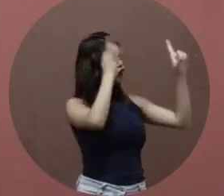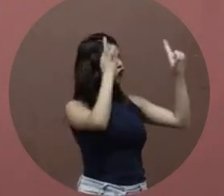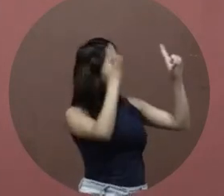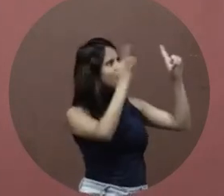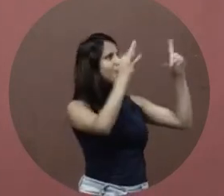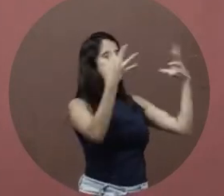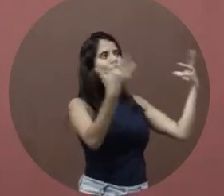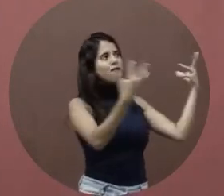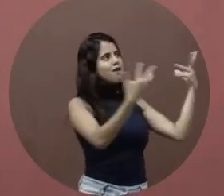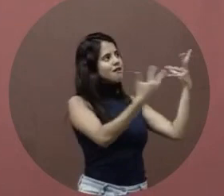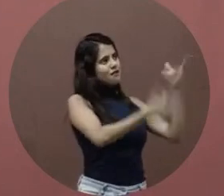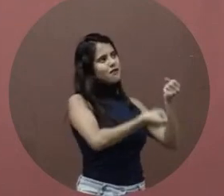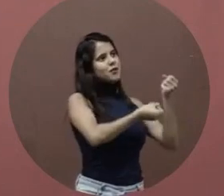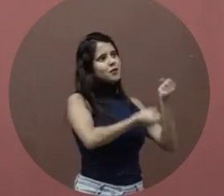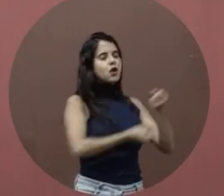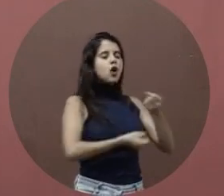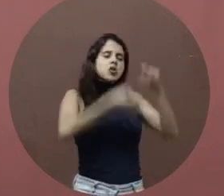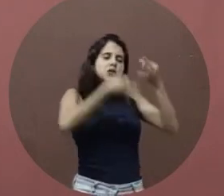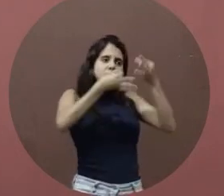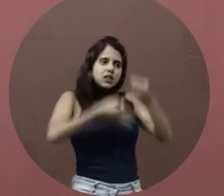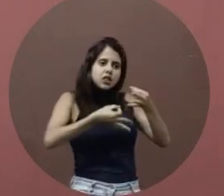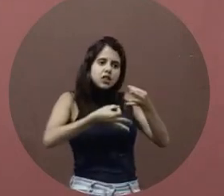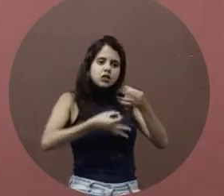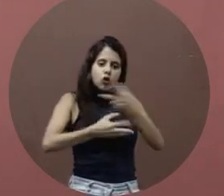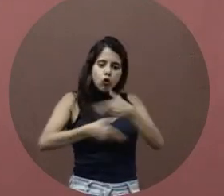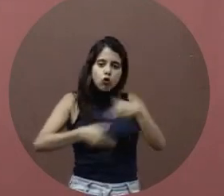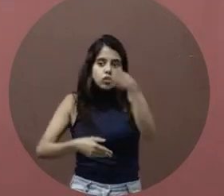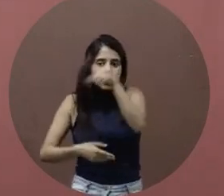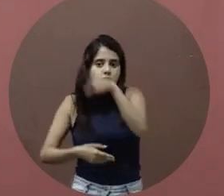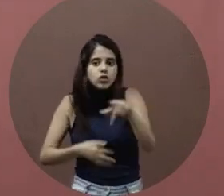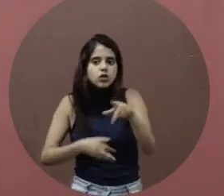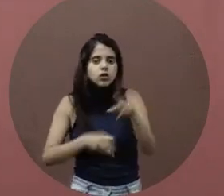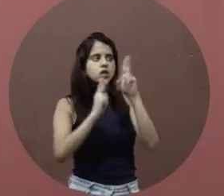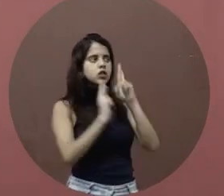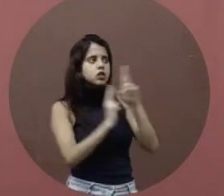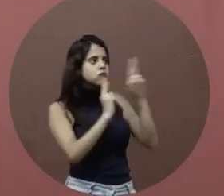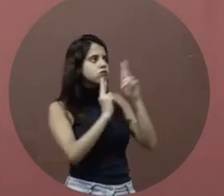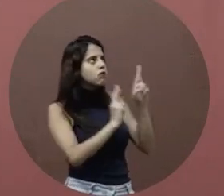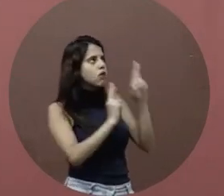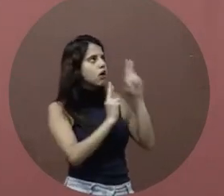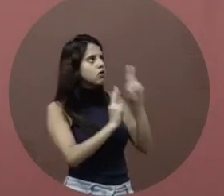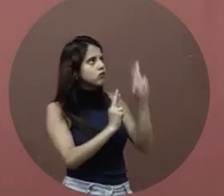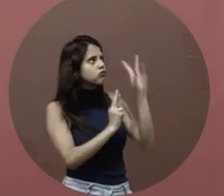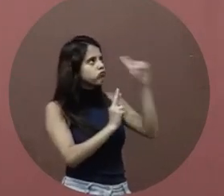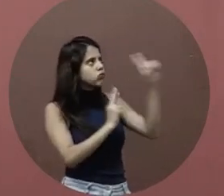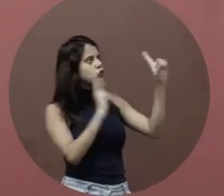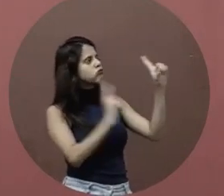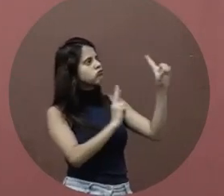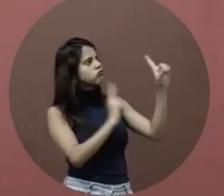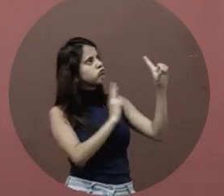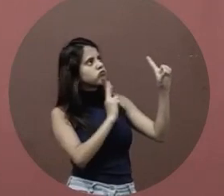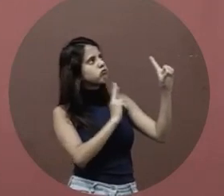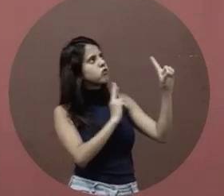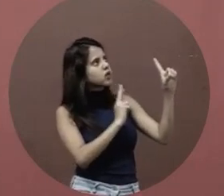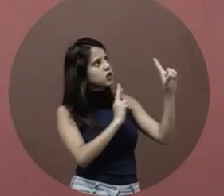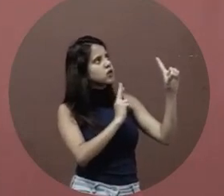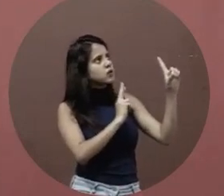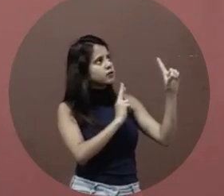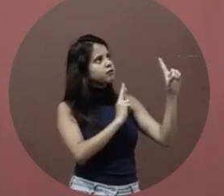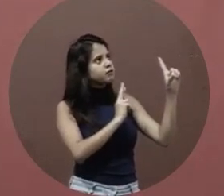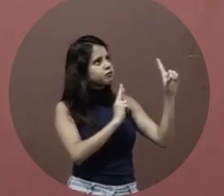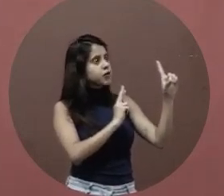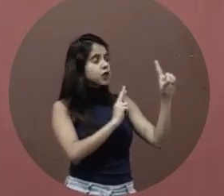maravilhoso. Eu tenho certeza que as coisas que você esperou em Deus, e que você,